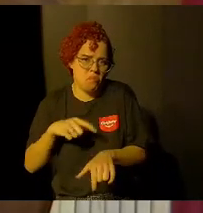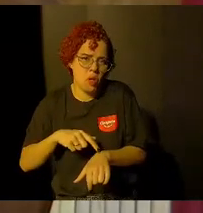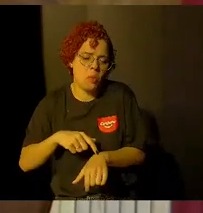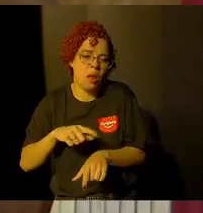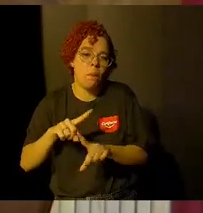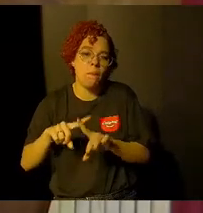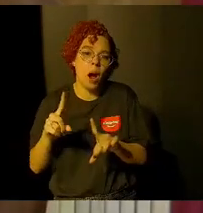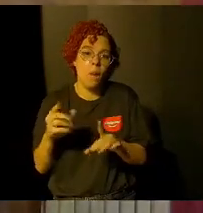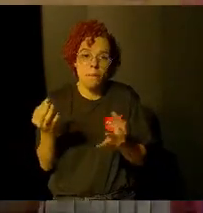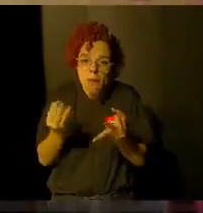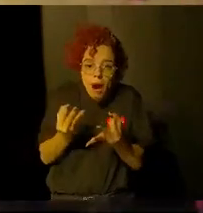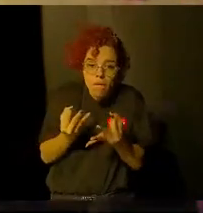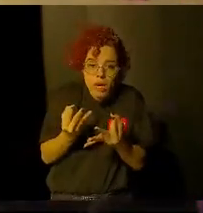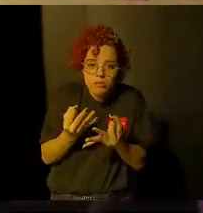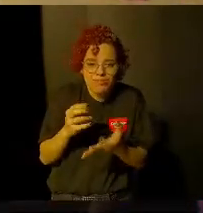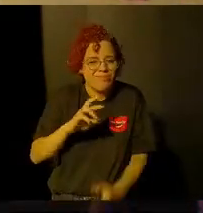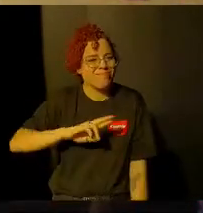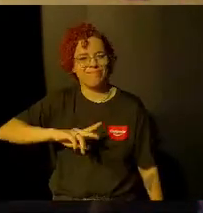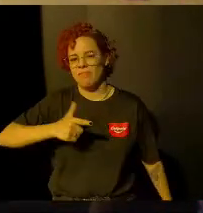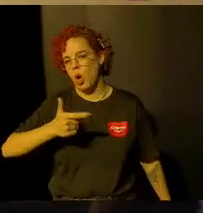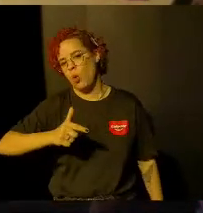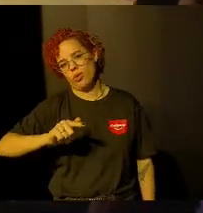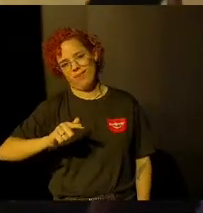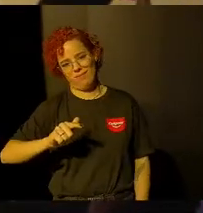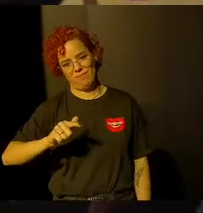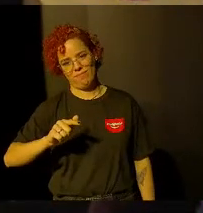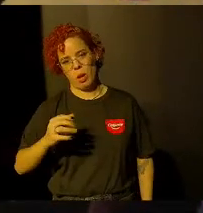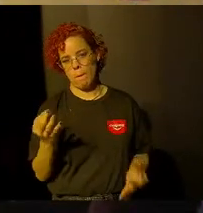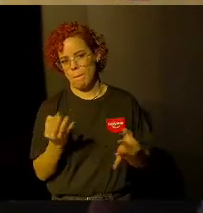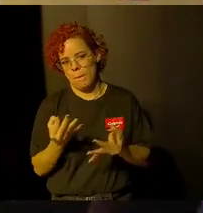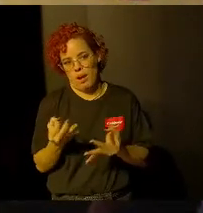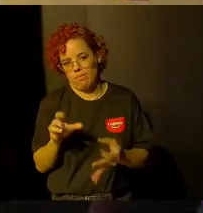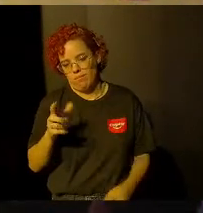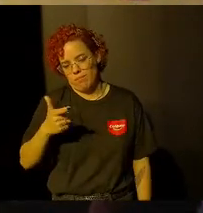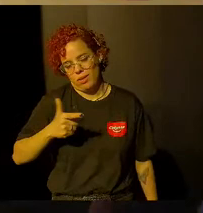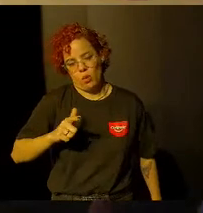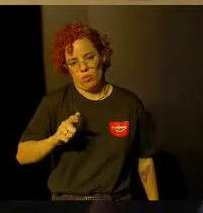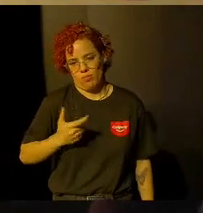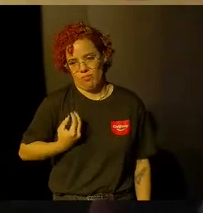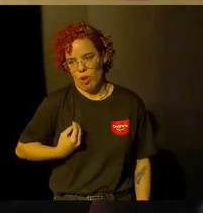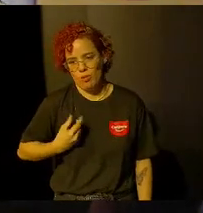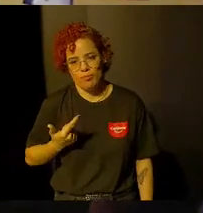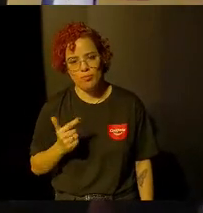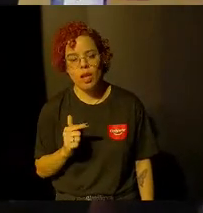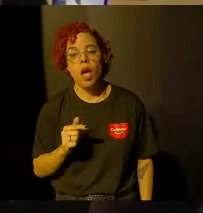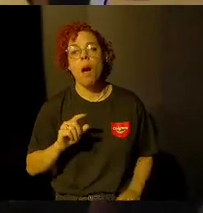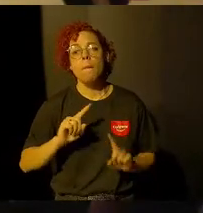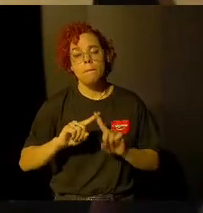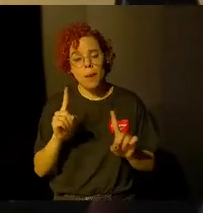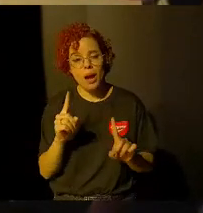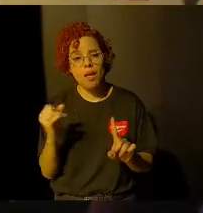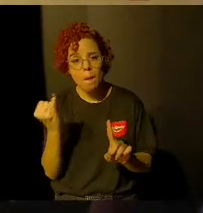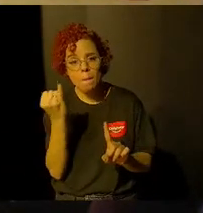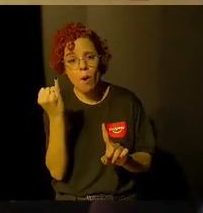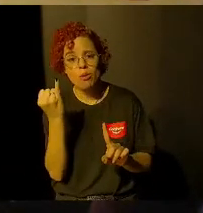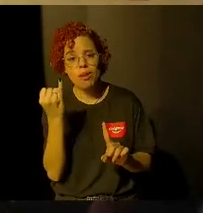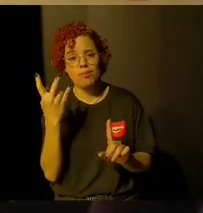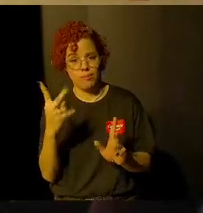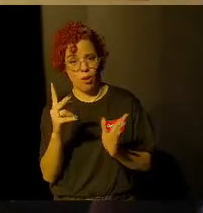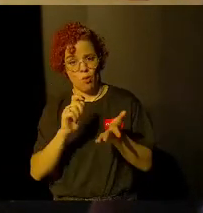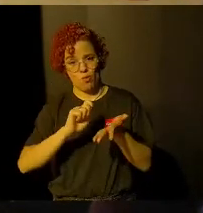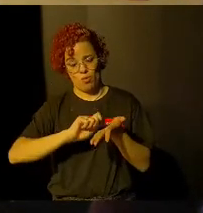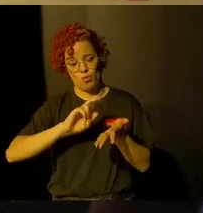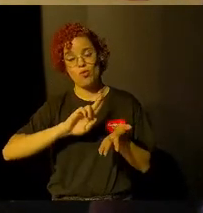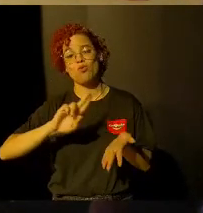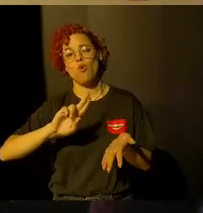virar então tem também uma lição importante de colocar o seu nome naquilo que é imperfeito e que pode ser melhor um